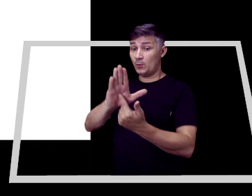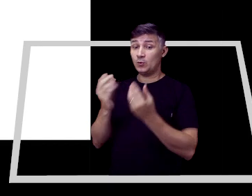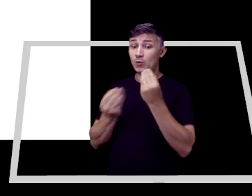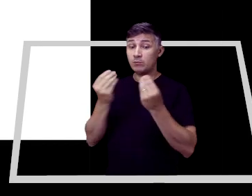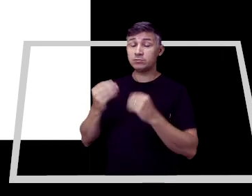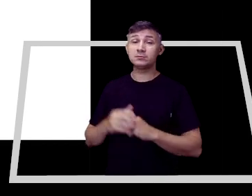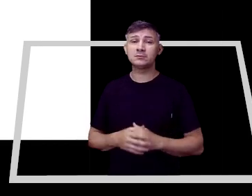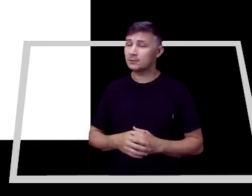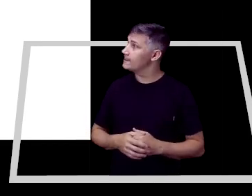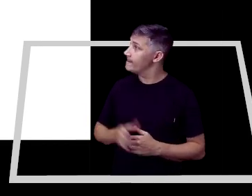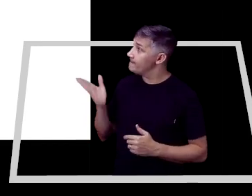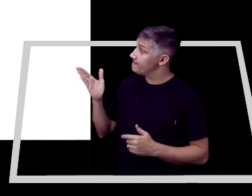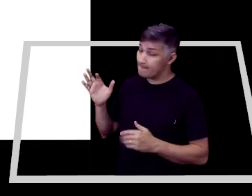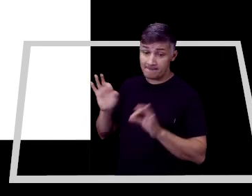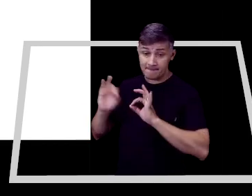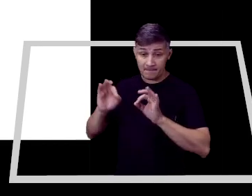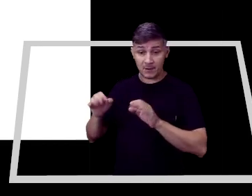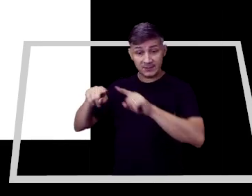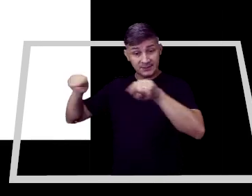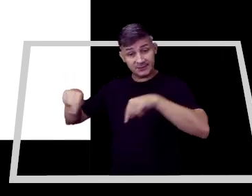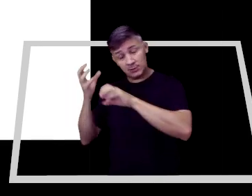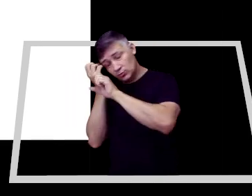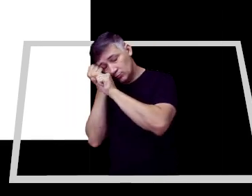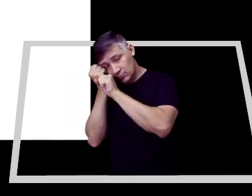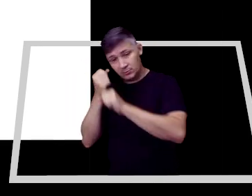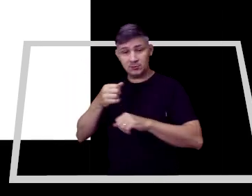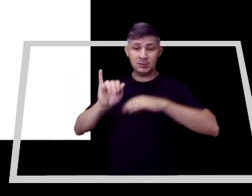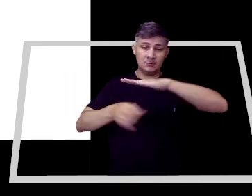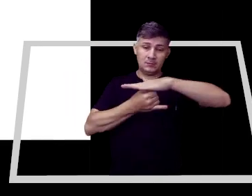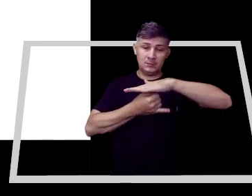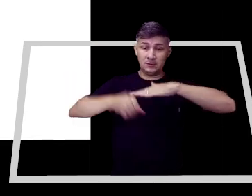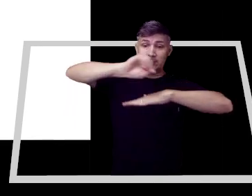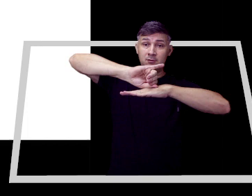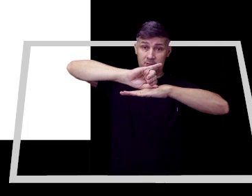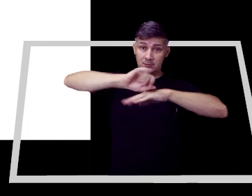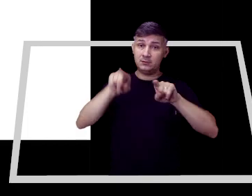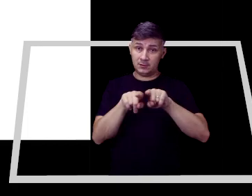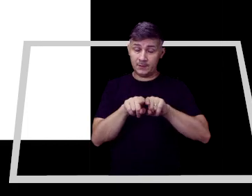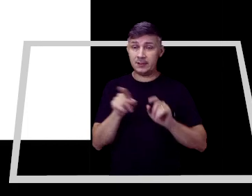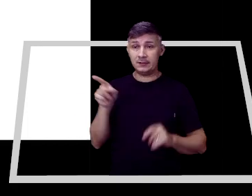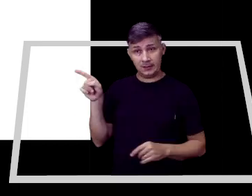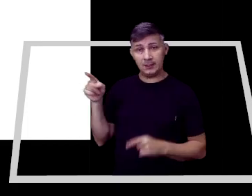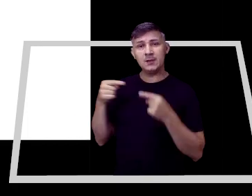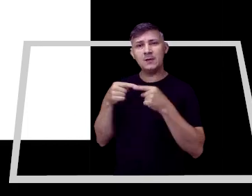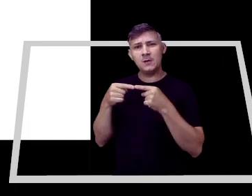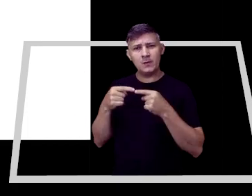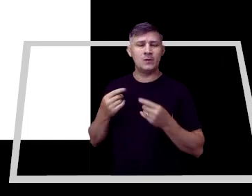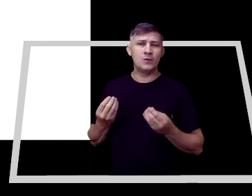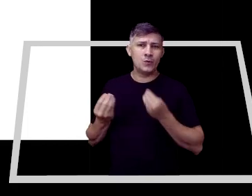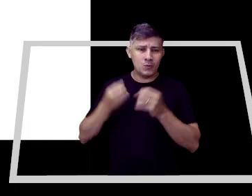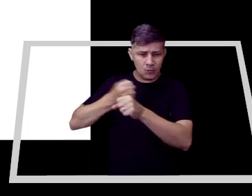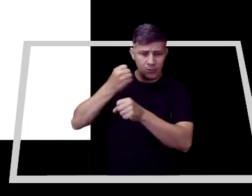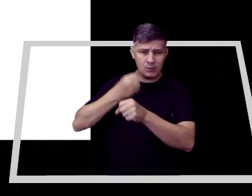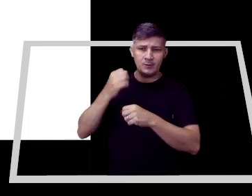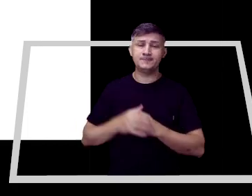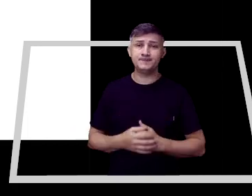situação do volume dos dormitórios, que a parte inferior se relaciona com esse solário, com o volume